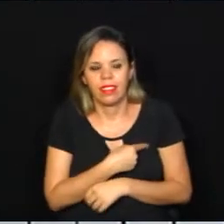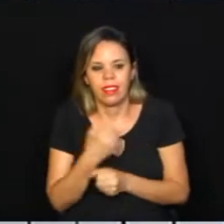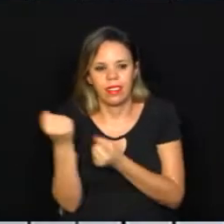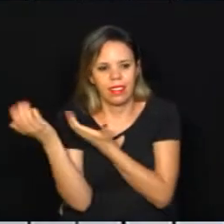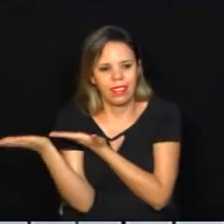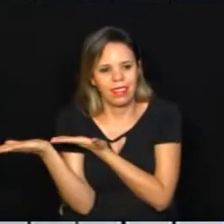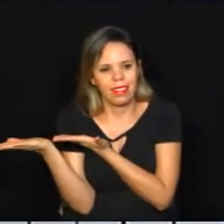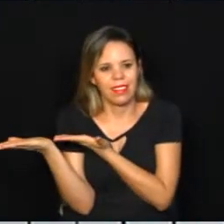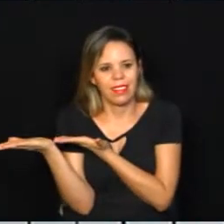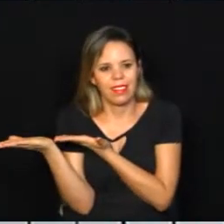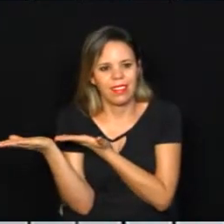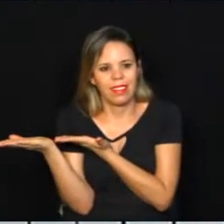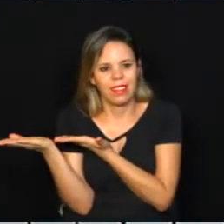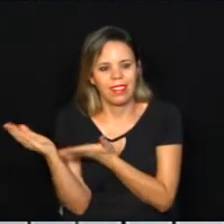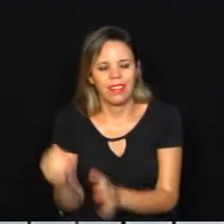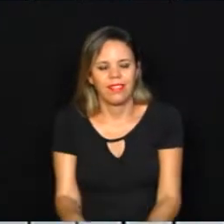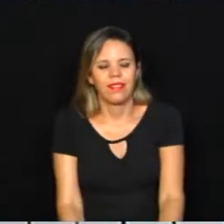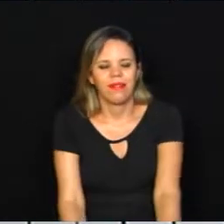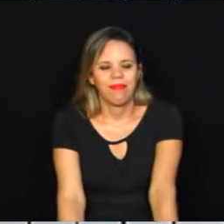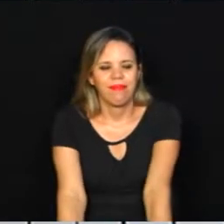é o nosso DDD,